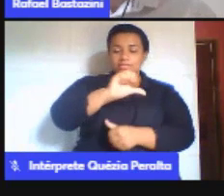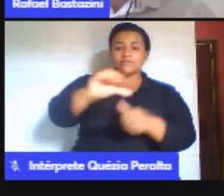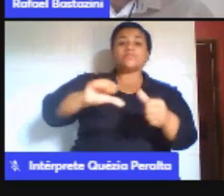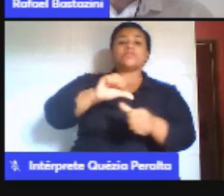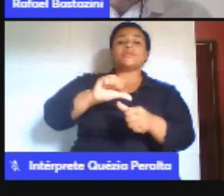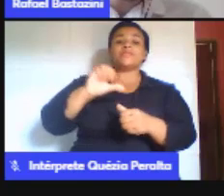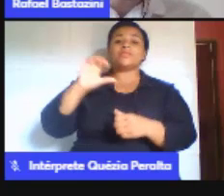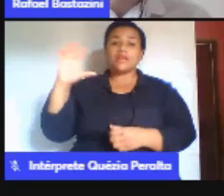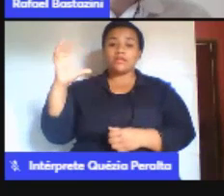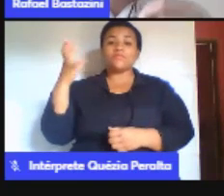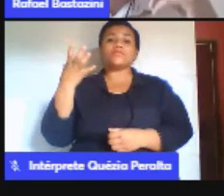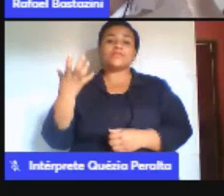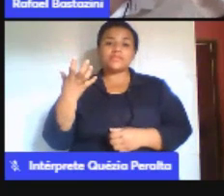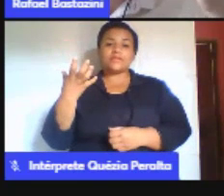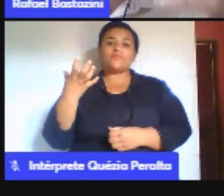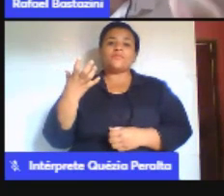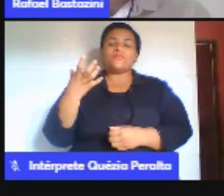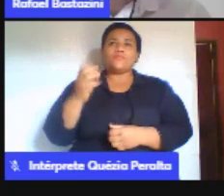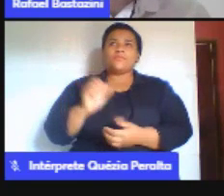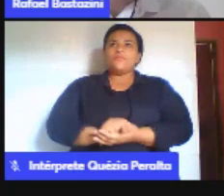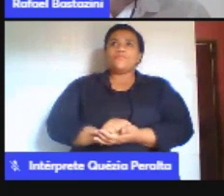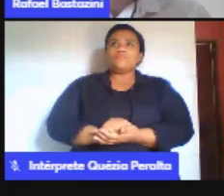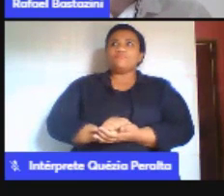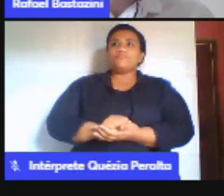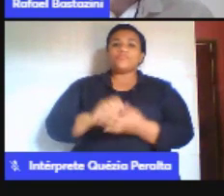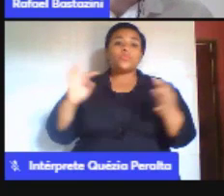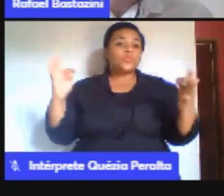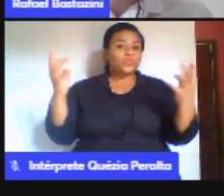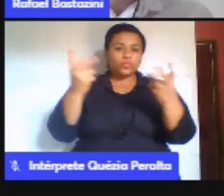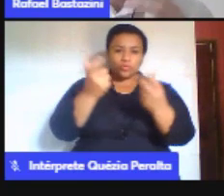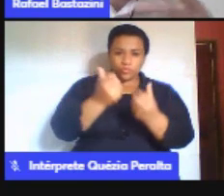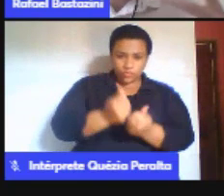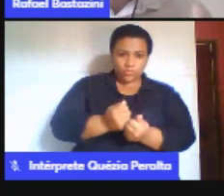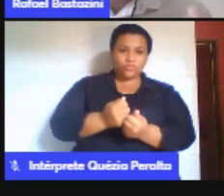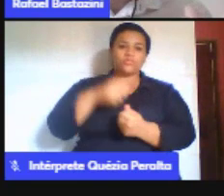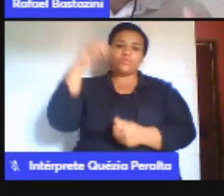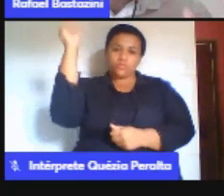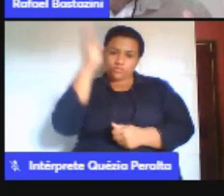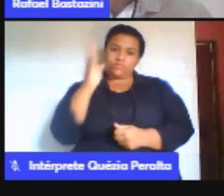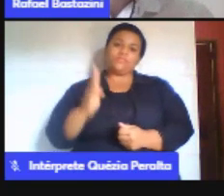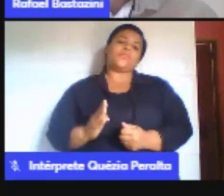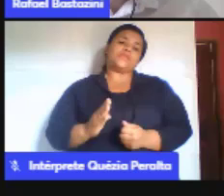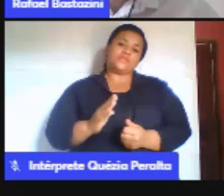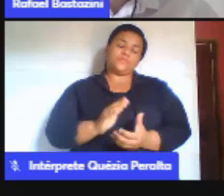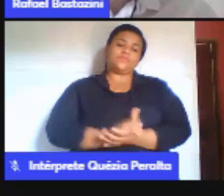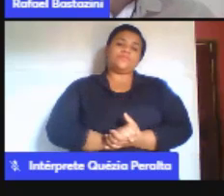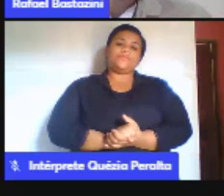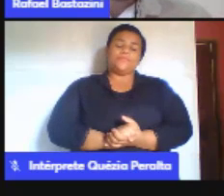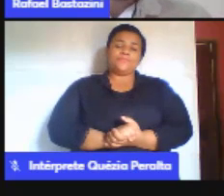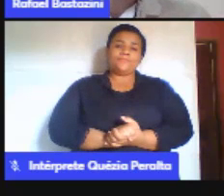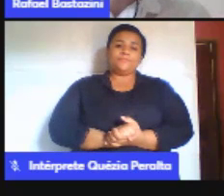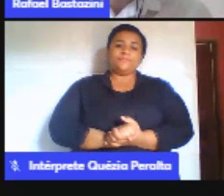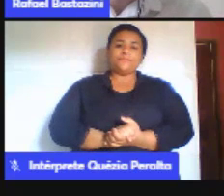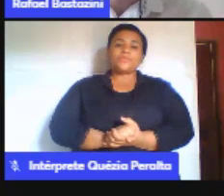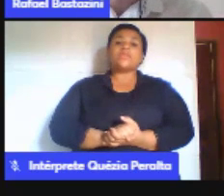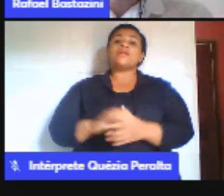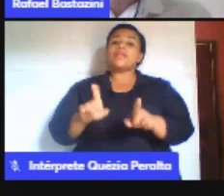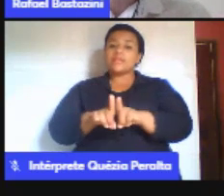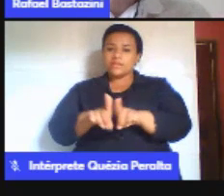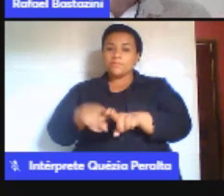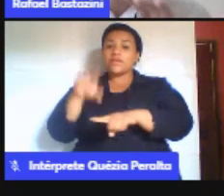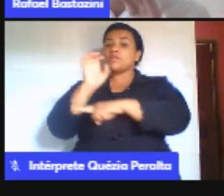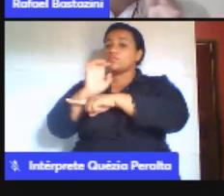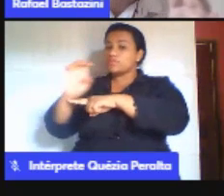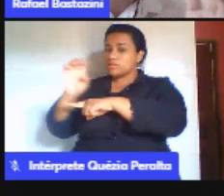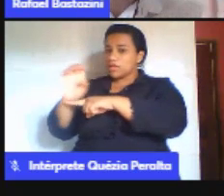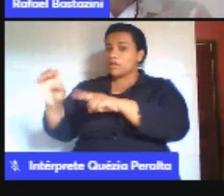em diferentes ritmos, de diferentes maneiras, no Brasil, no estado e em